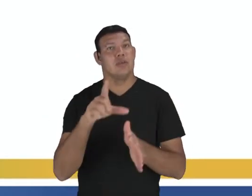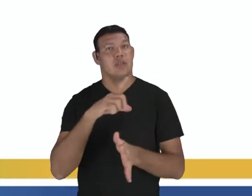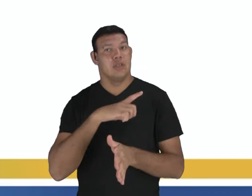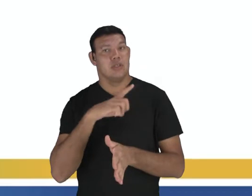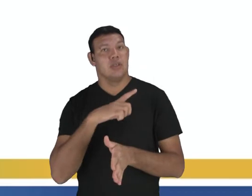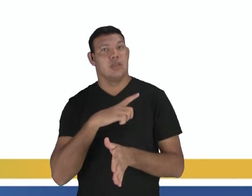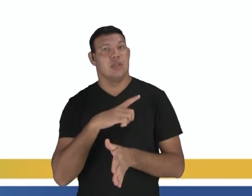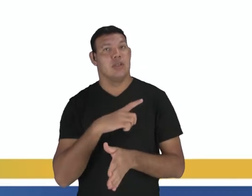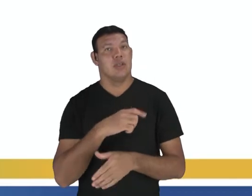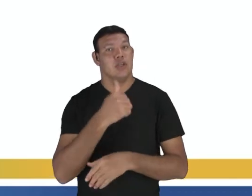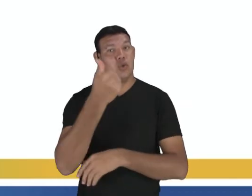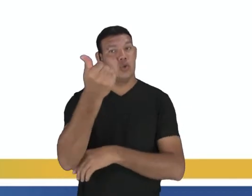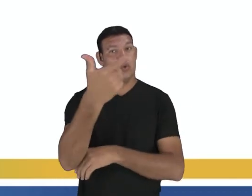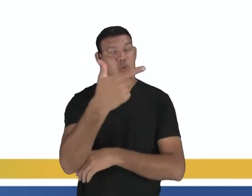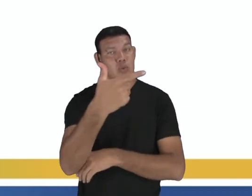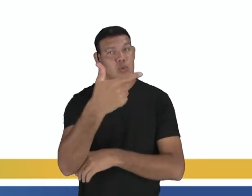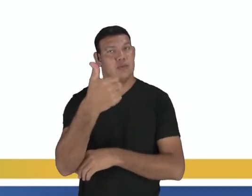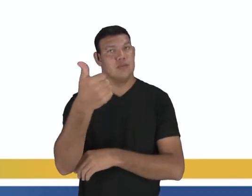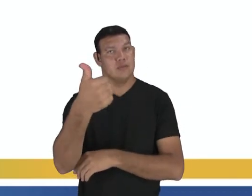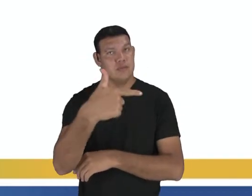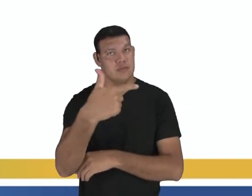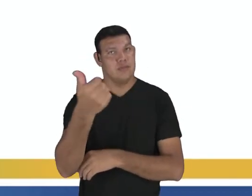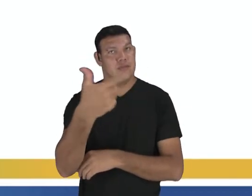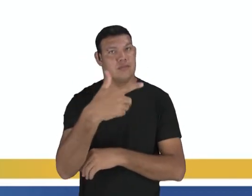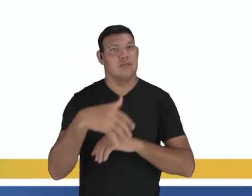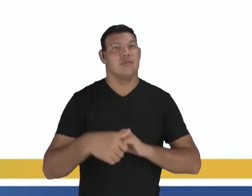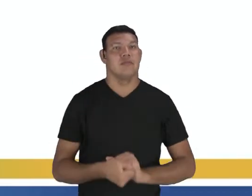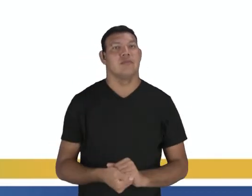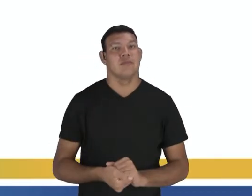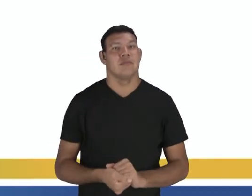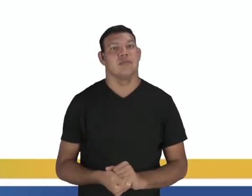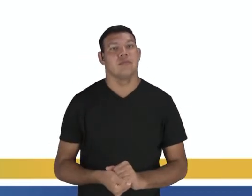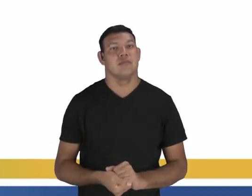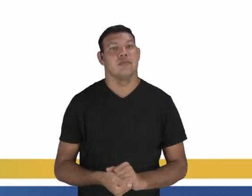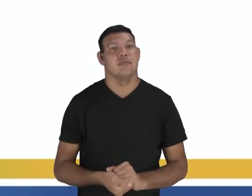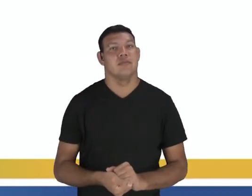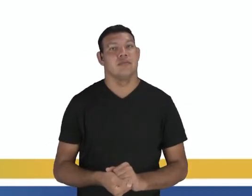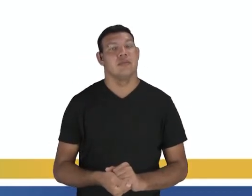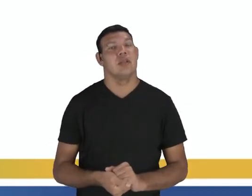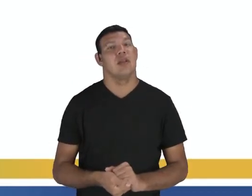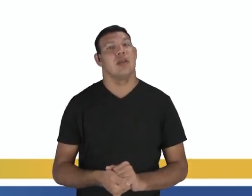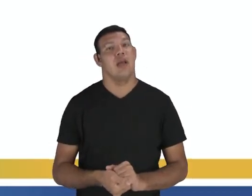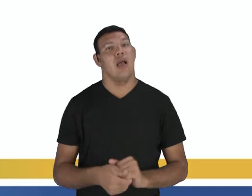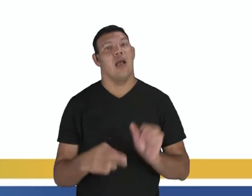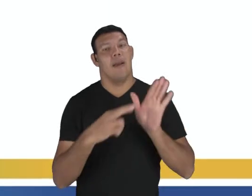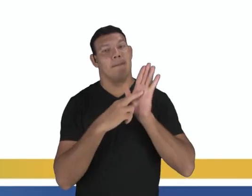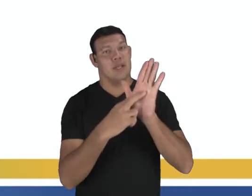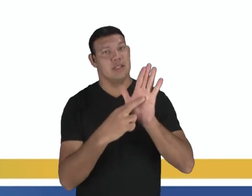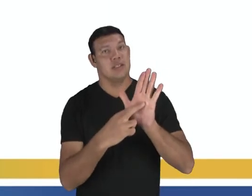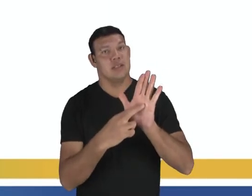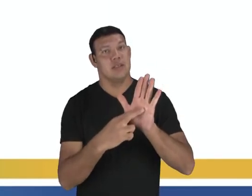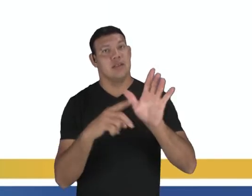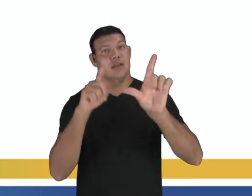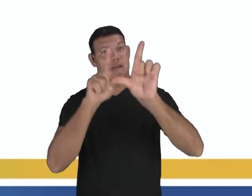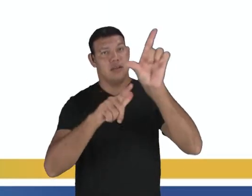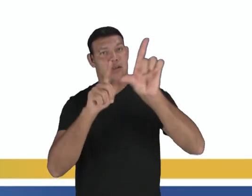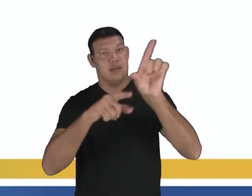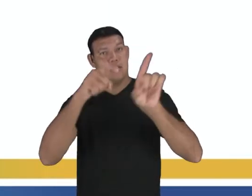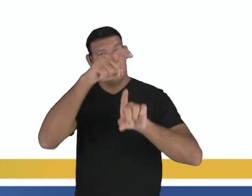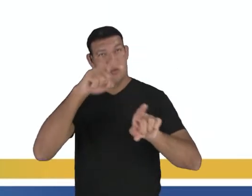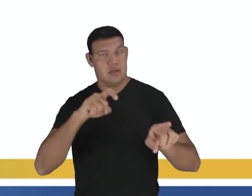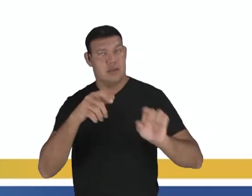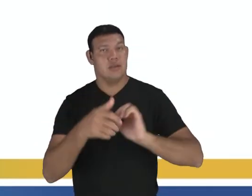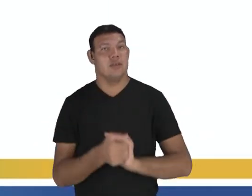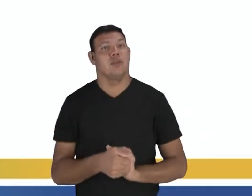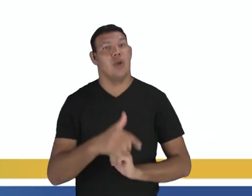representando os patinetes? A letra X. Então, o que eu vou fazer? 2 vezes o x. Quem é o x